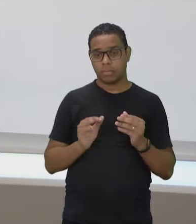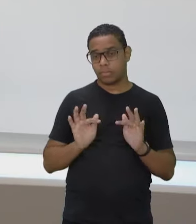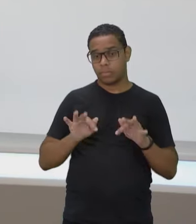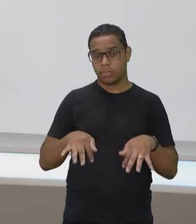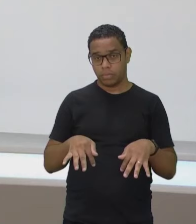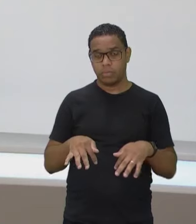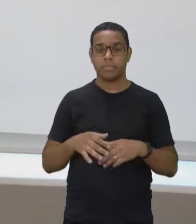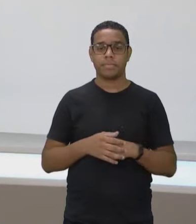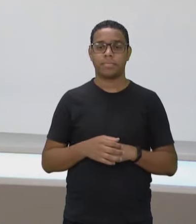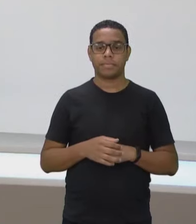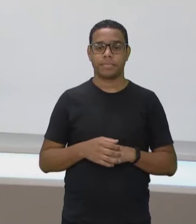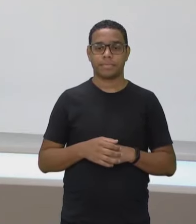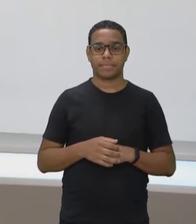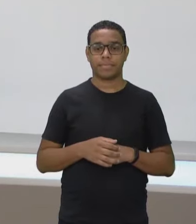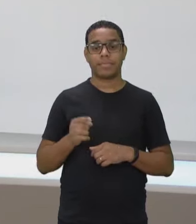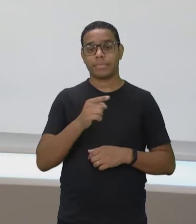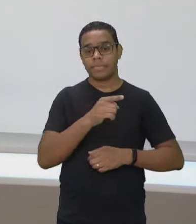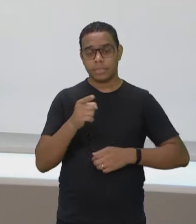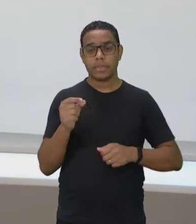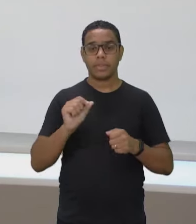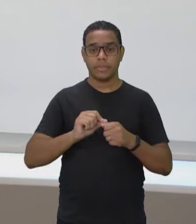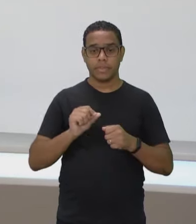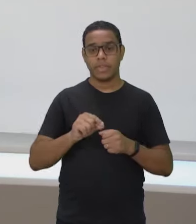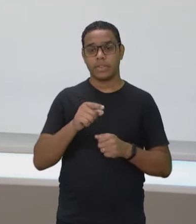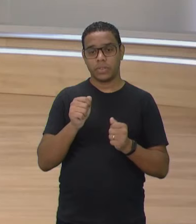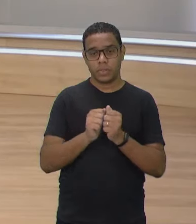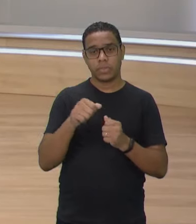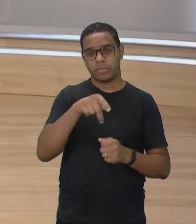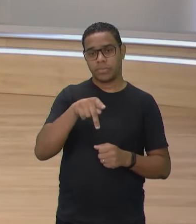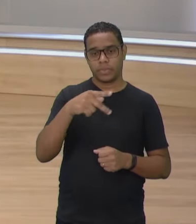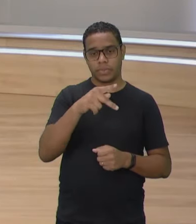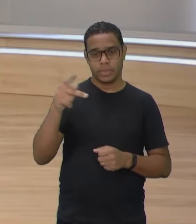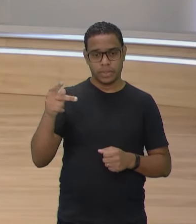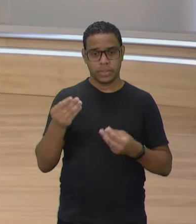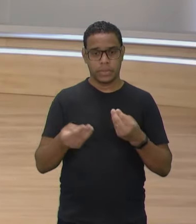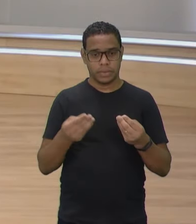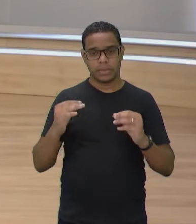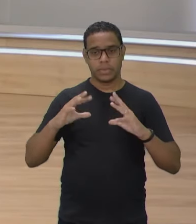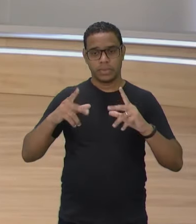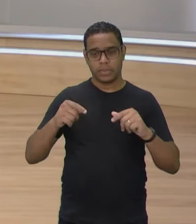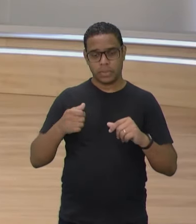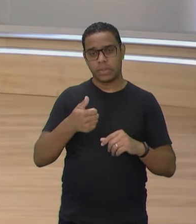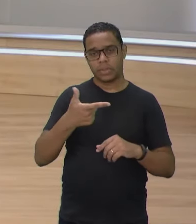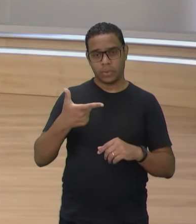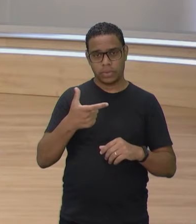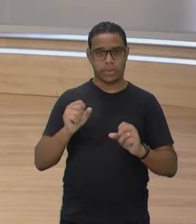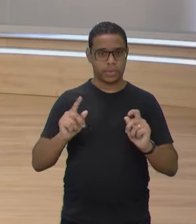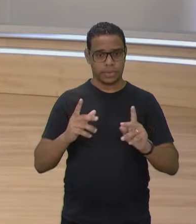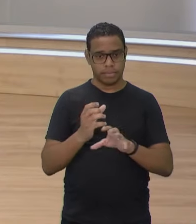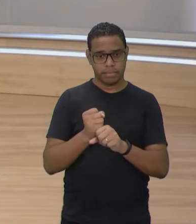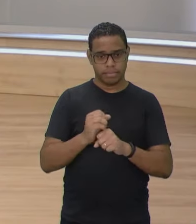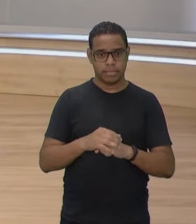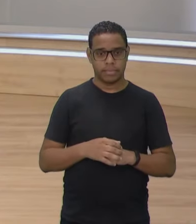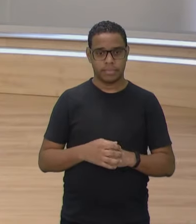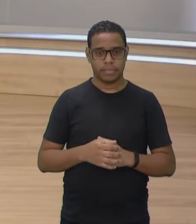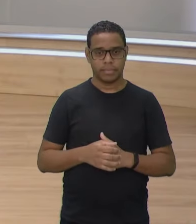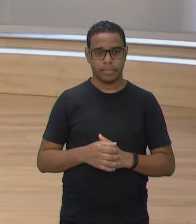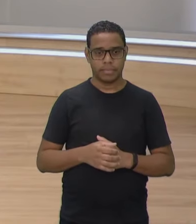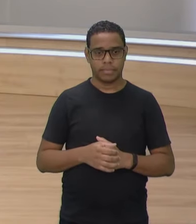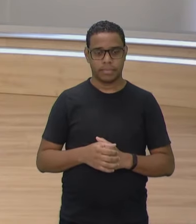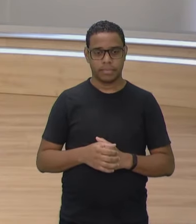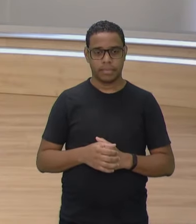finalzinho da introdução. E aí vocês façam aí com o professor de vocês, com todas as 12 cartas, tá bom? Então vamos lá,